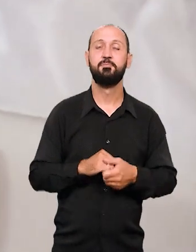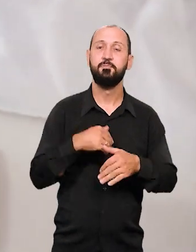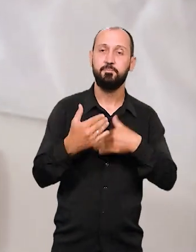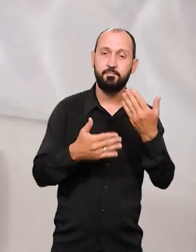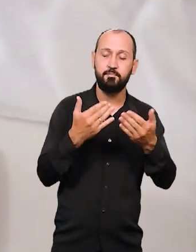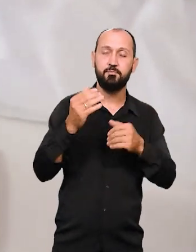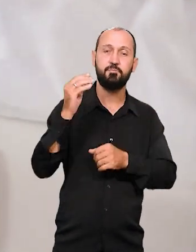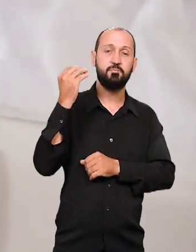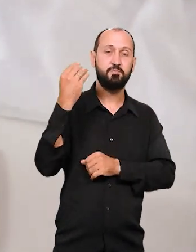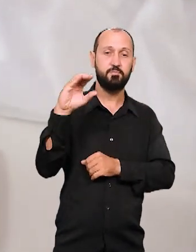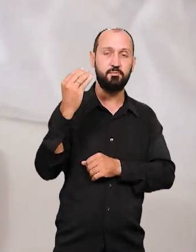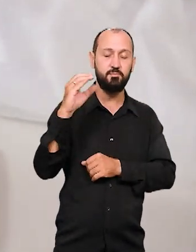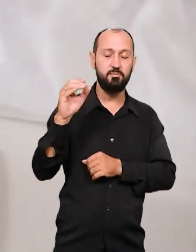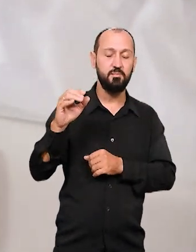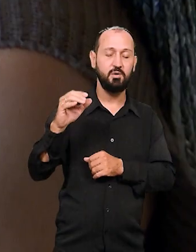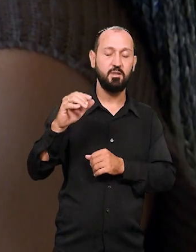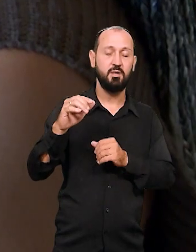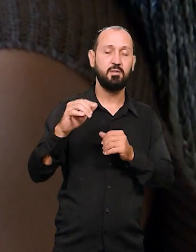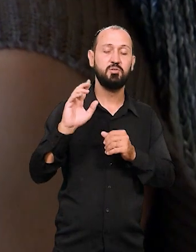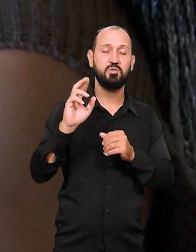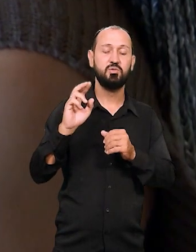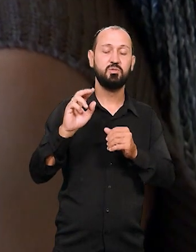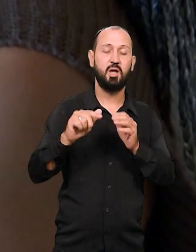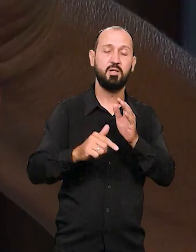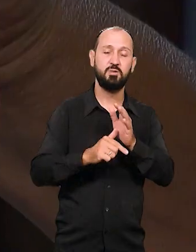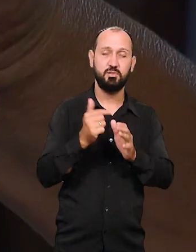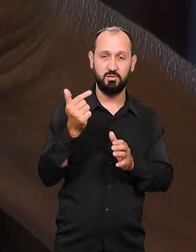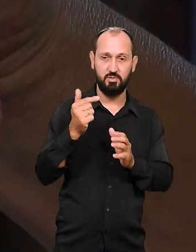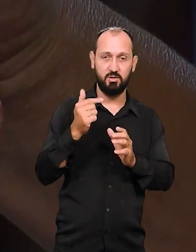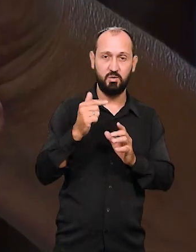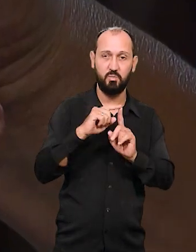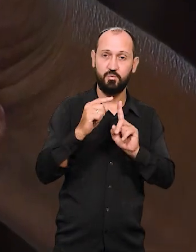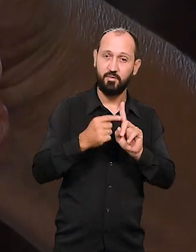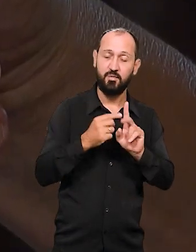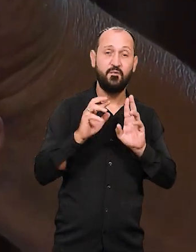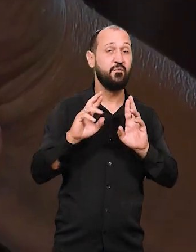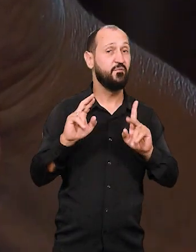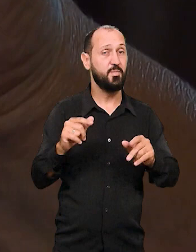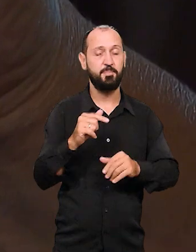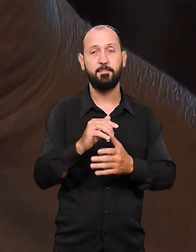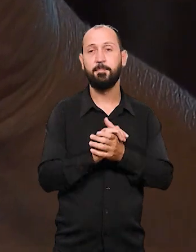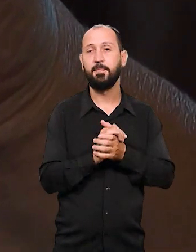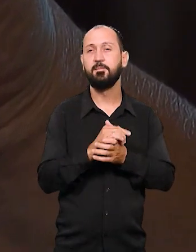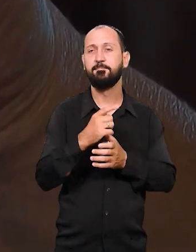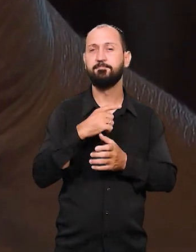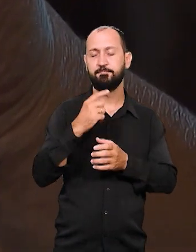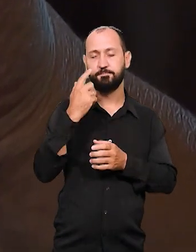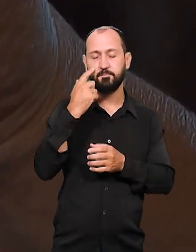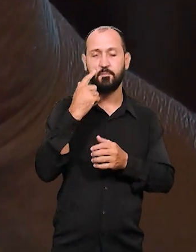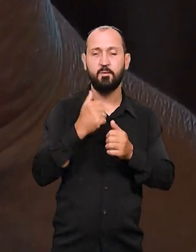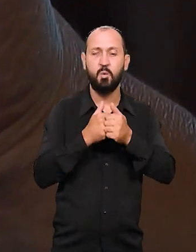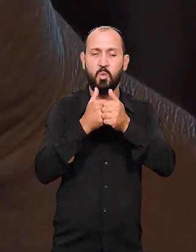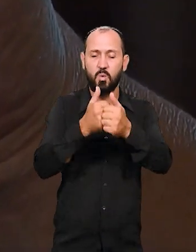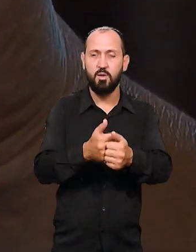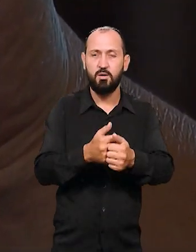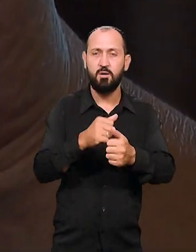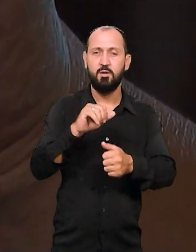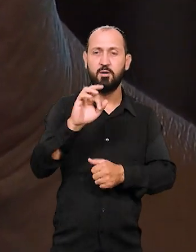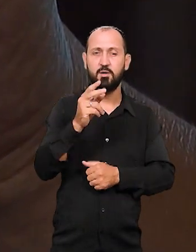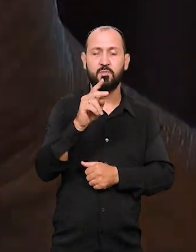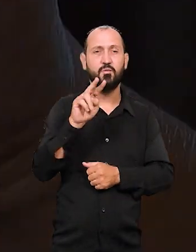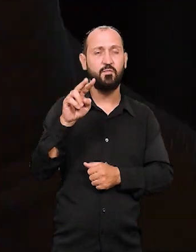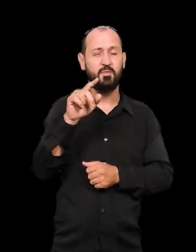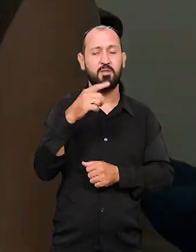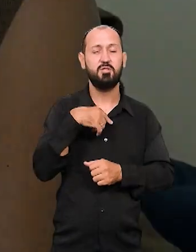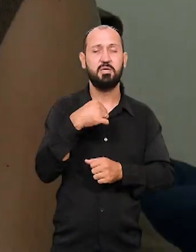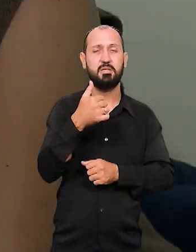Com a evolução da ciência, a segunda gravidez, 20 anos depois, foi bem diferente. Eu já vinha fazendo acompanhamento do HIV